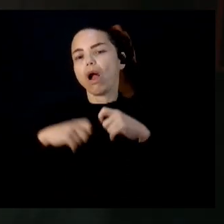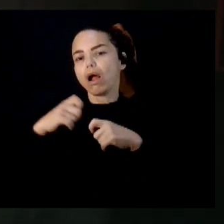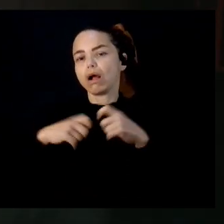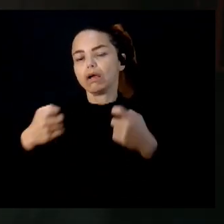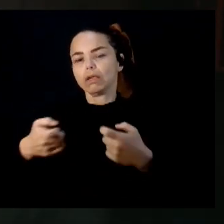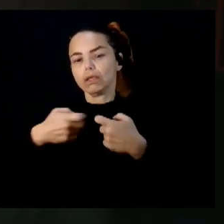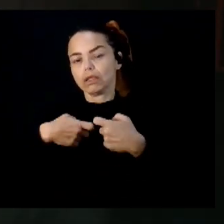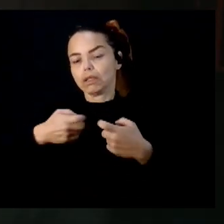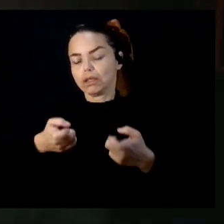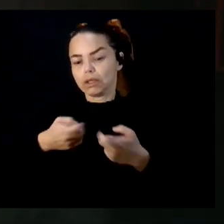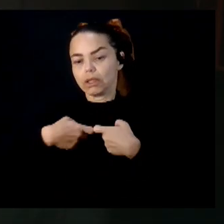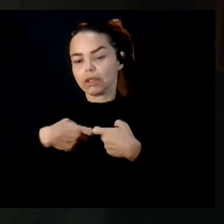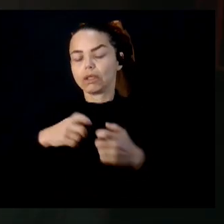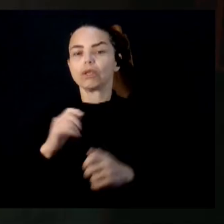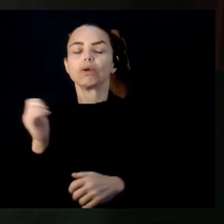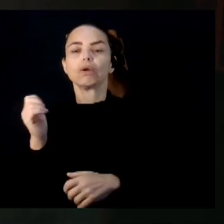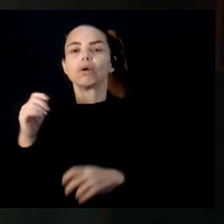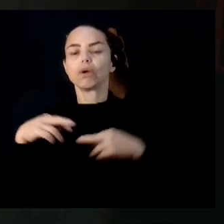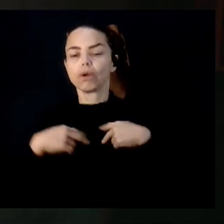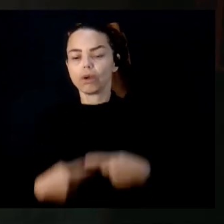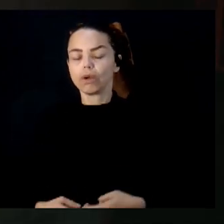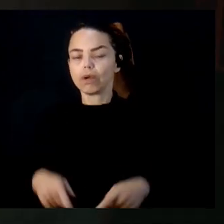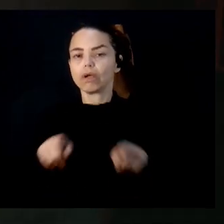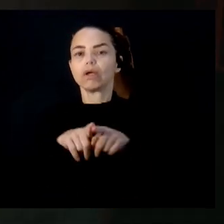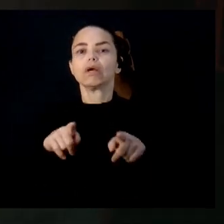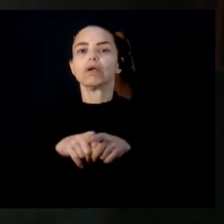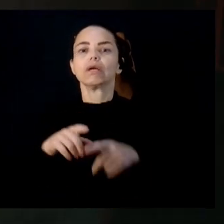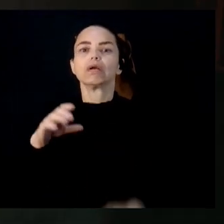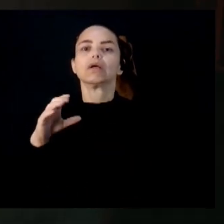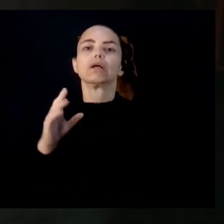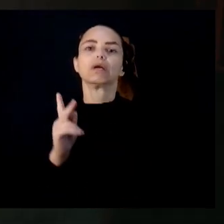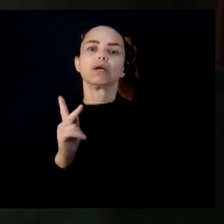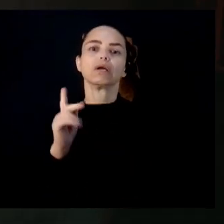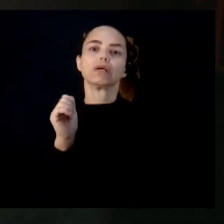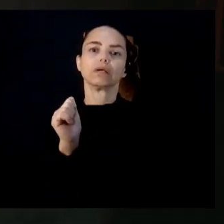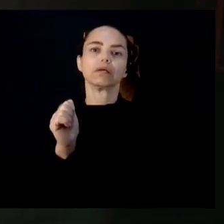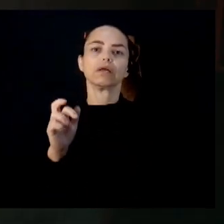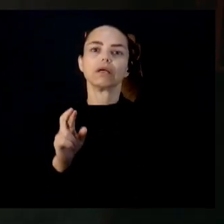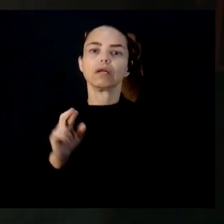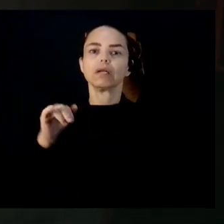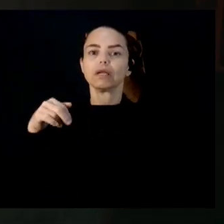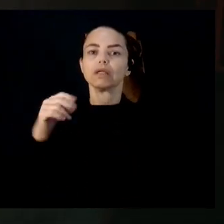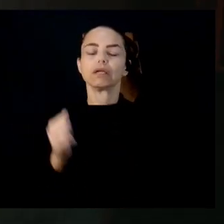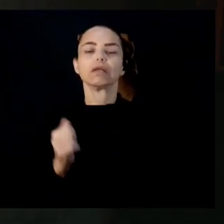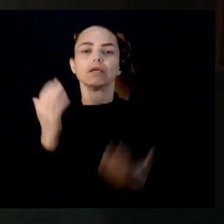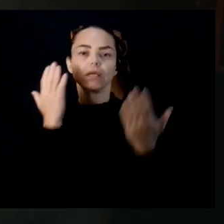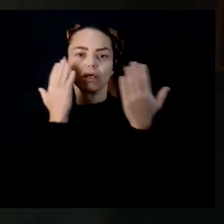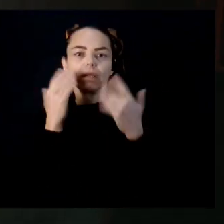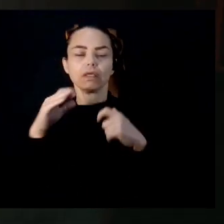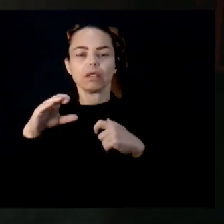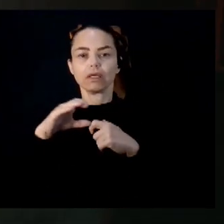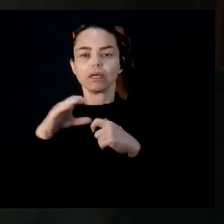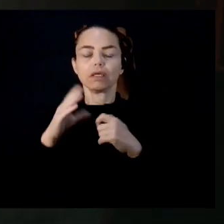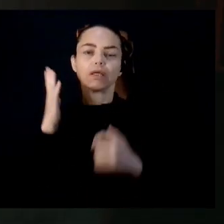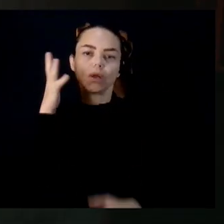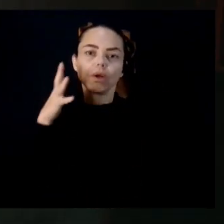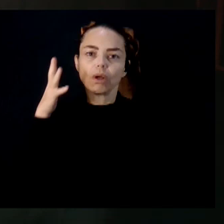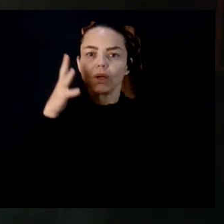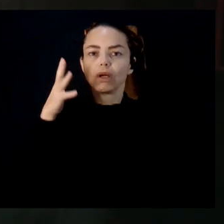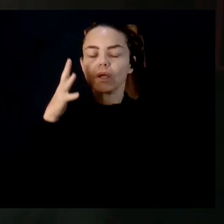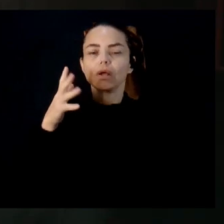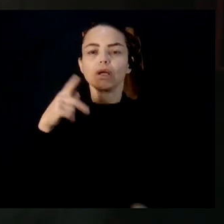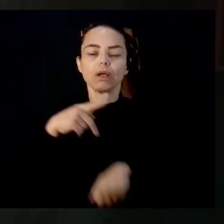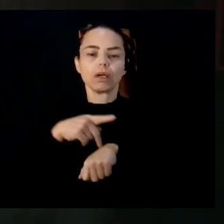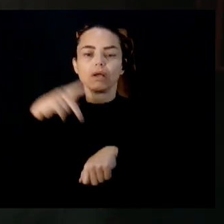E também quem está com a gente é a Karina Alvarenga, psicóloga clínica e palestrante, pós-graduada